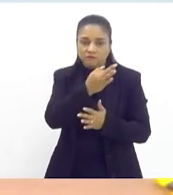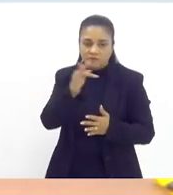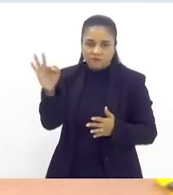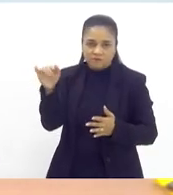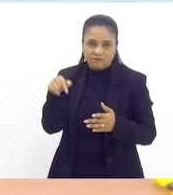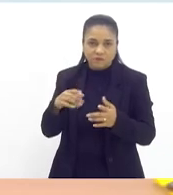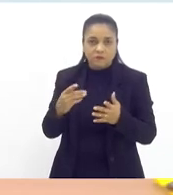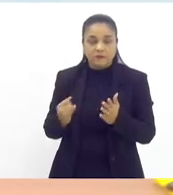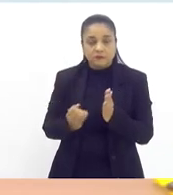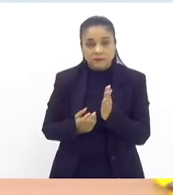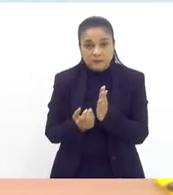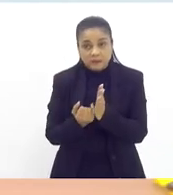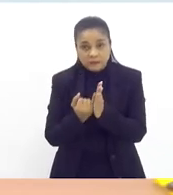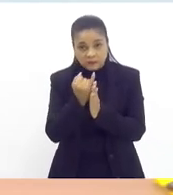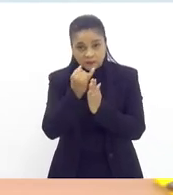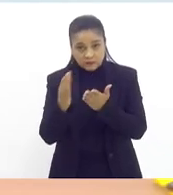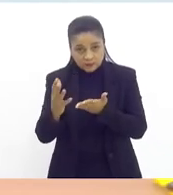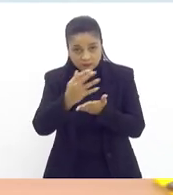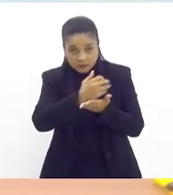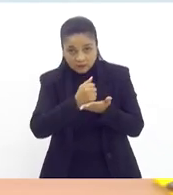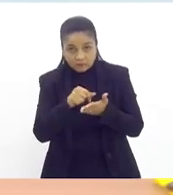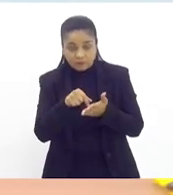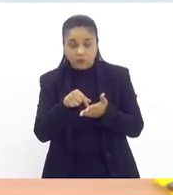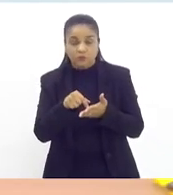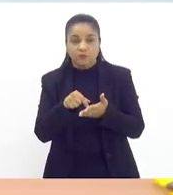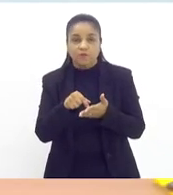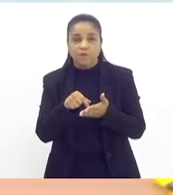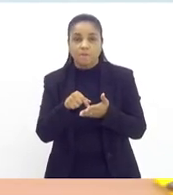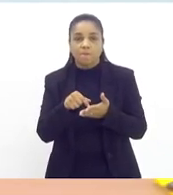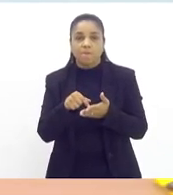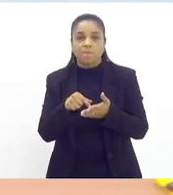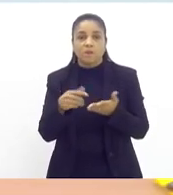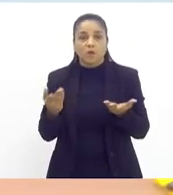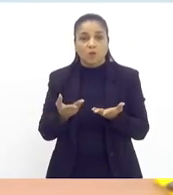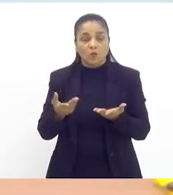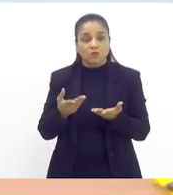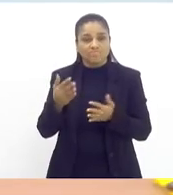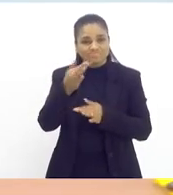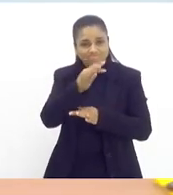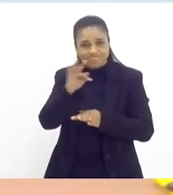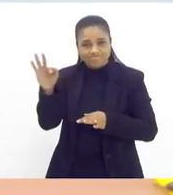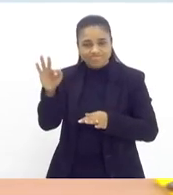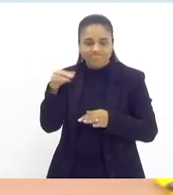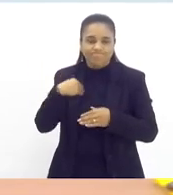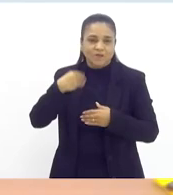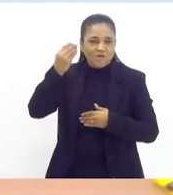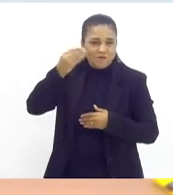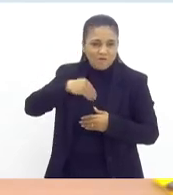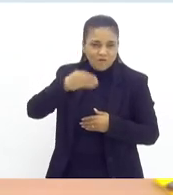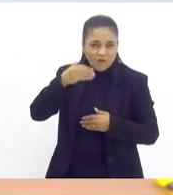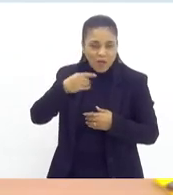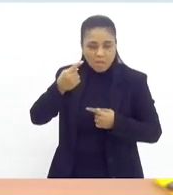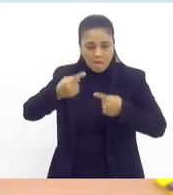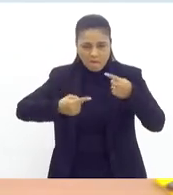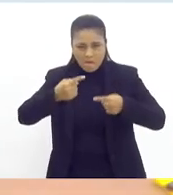tributária. Não estamos tirando... Vou falar, nós temos hoje um federalismo fratricida, é um